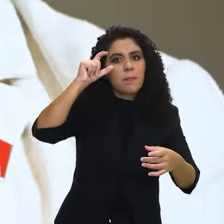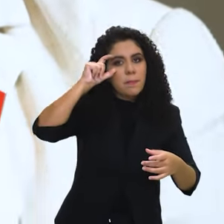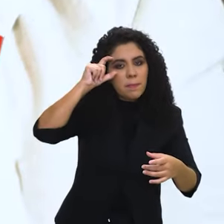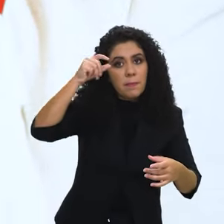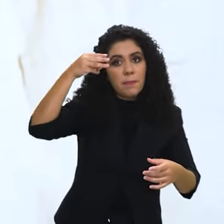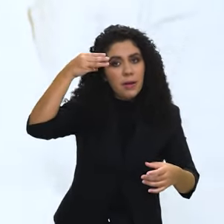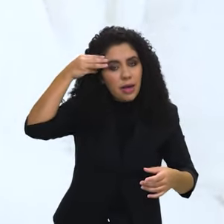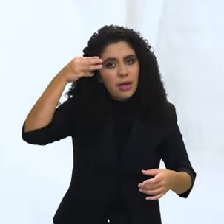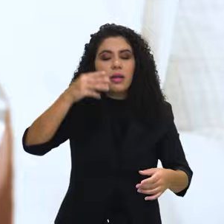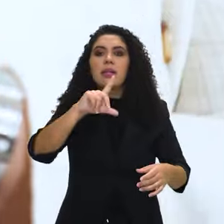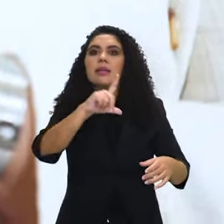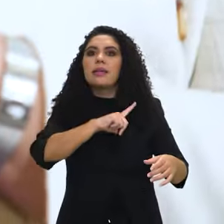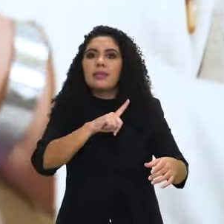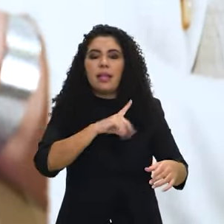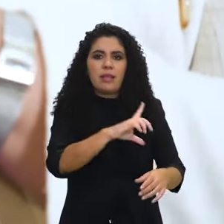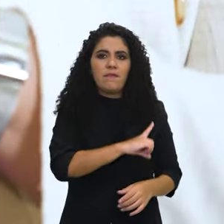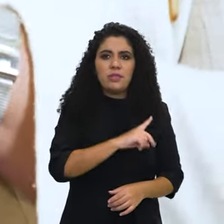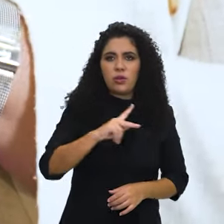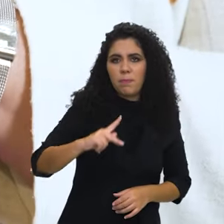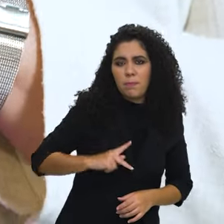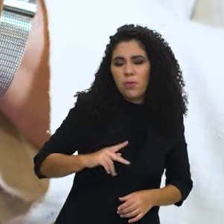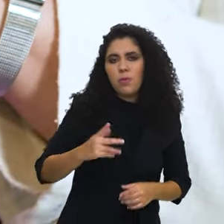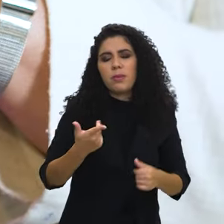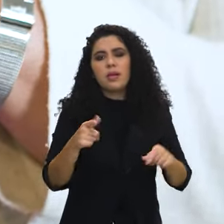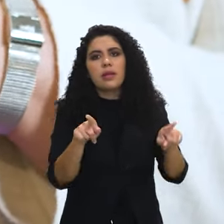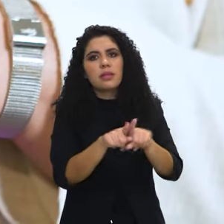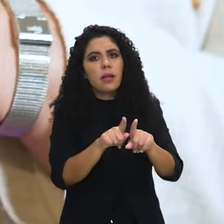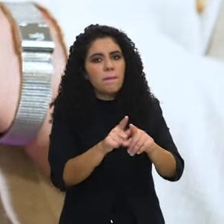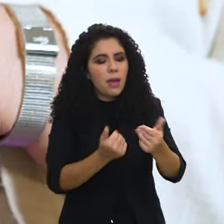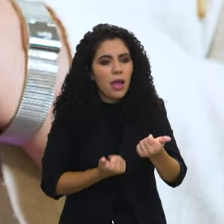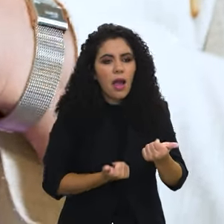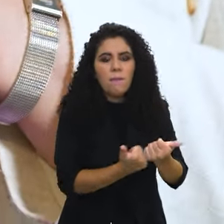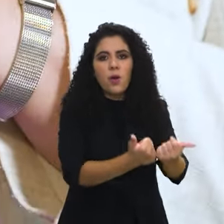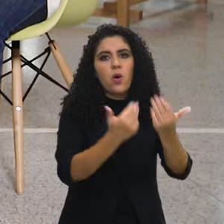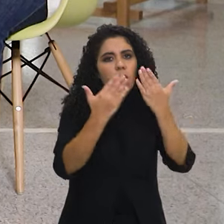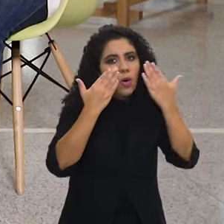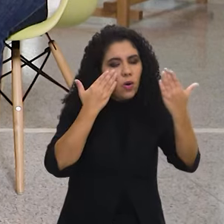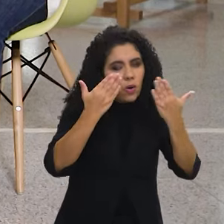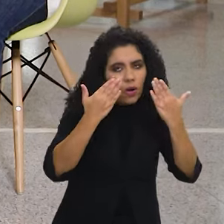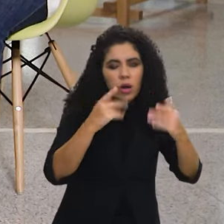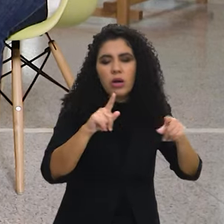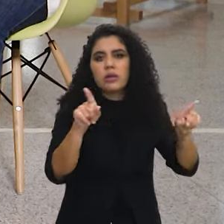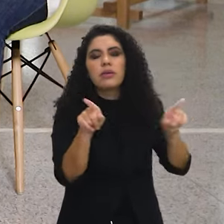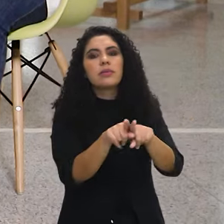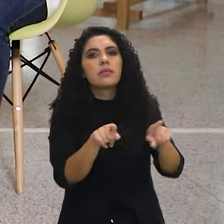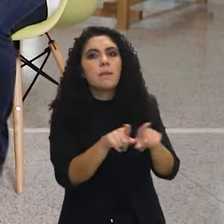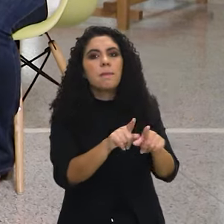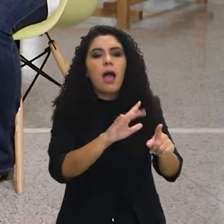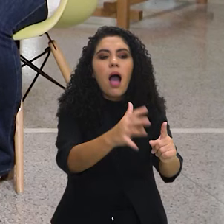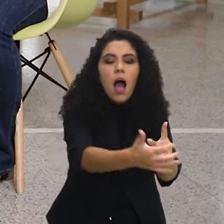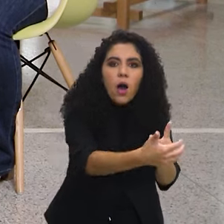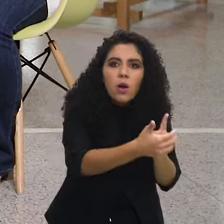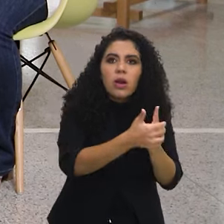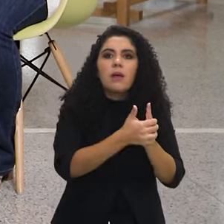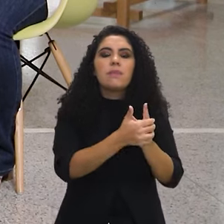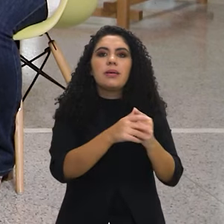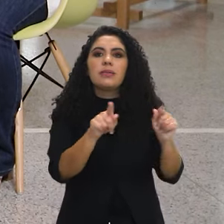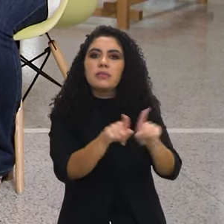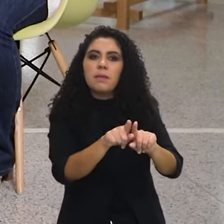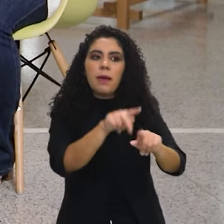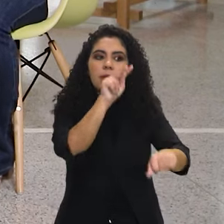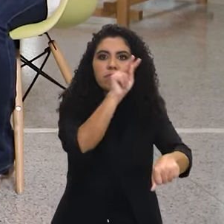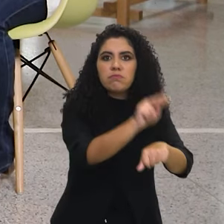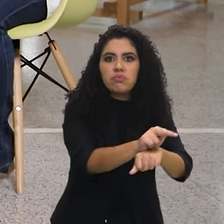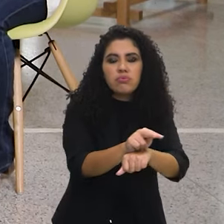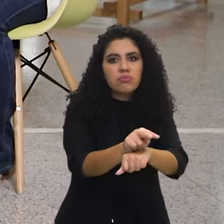Juizado defensoria promotoria o apoio psicossocial um abrigamento provisório a Patrulha